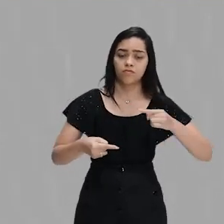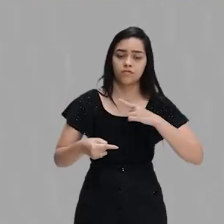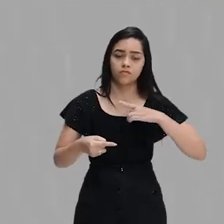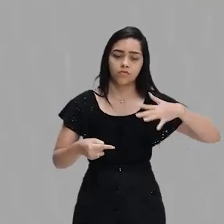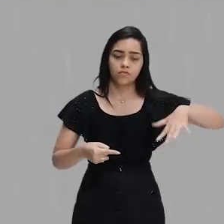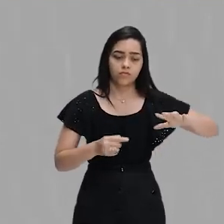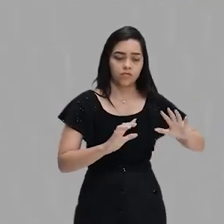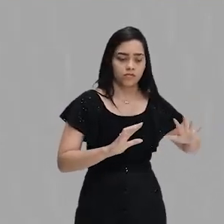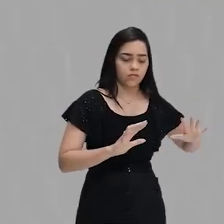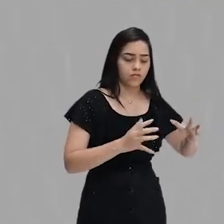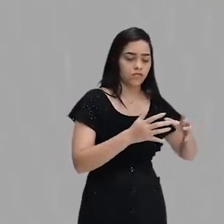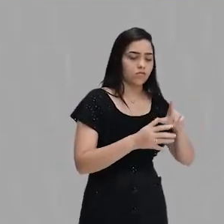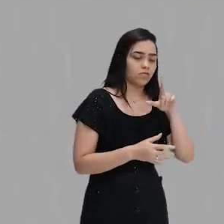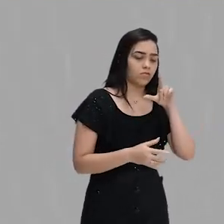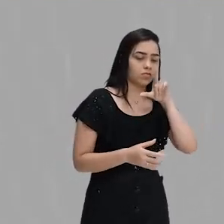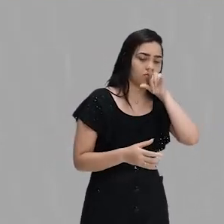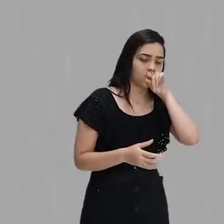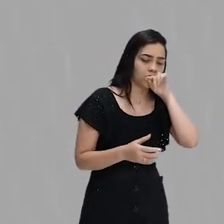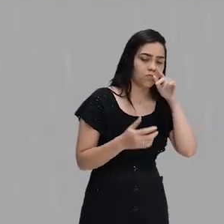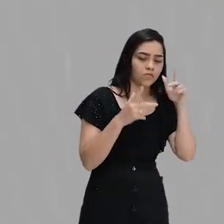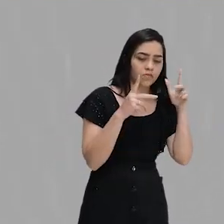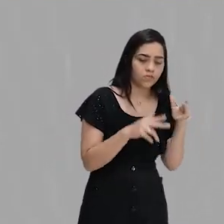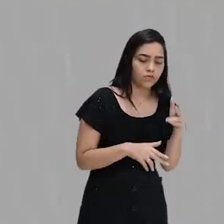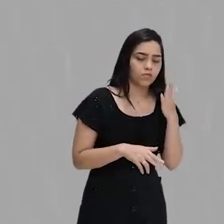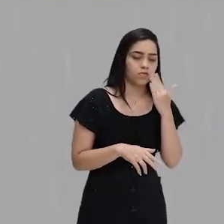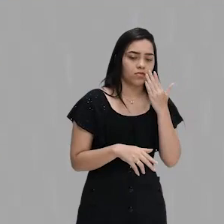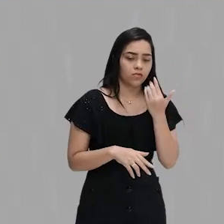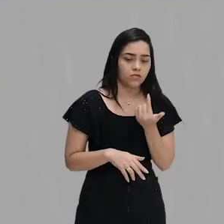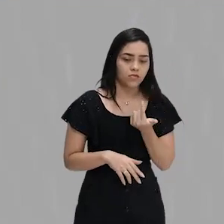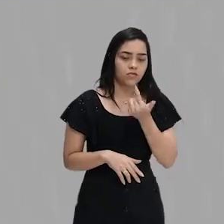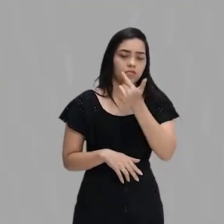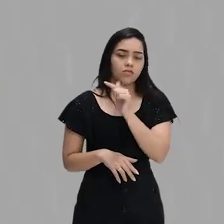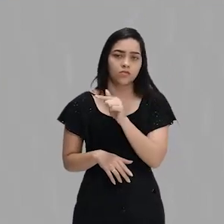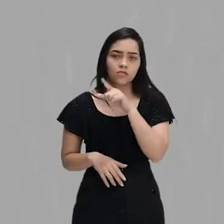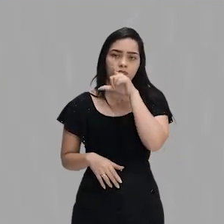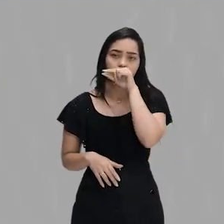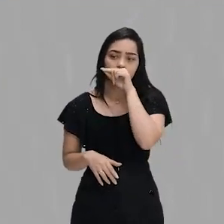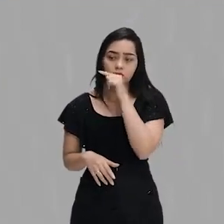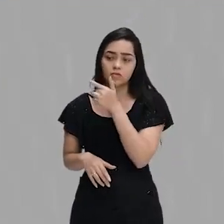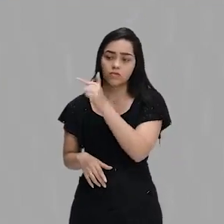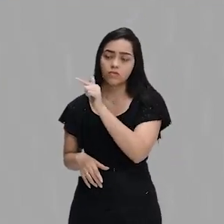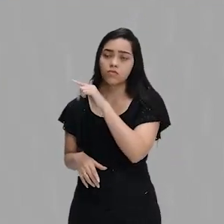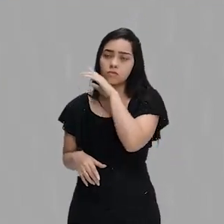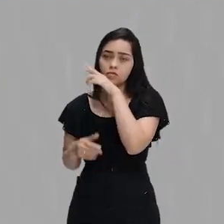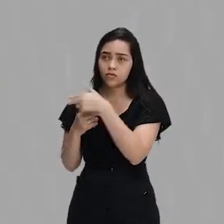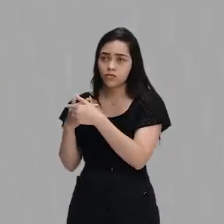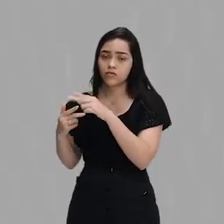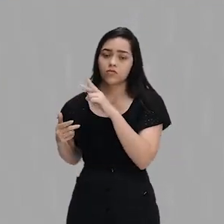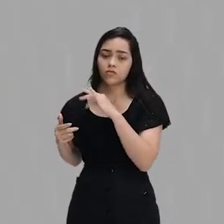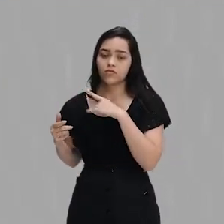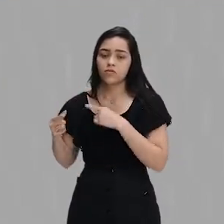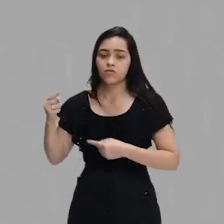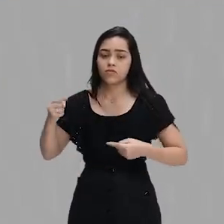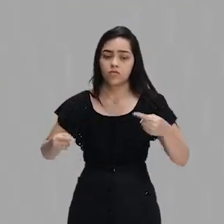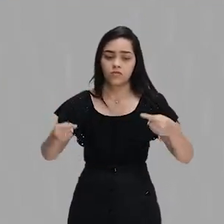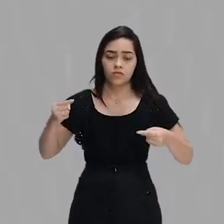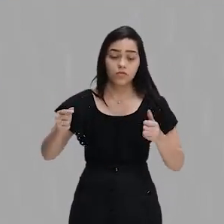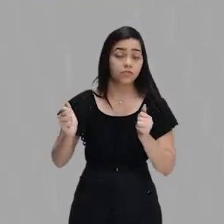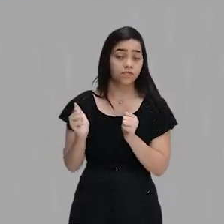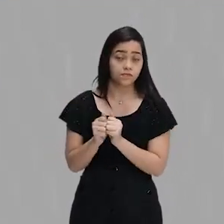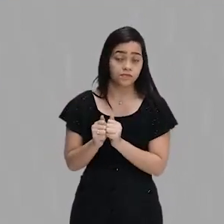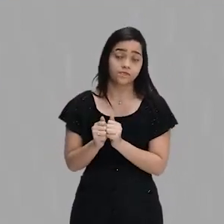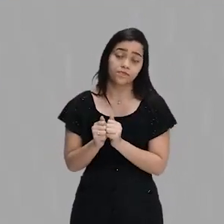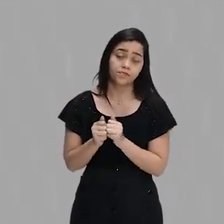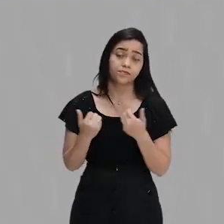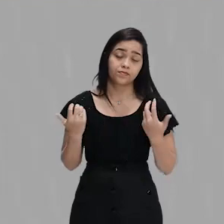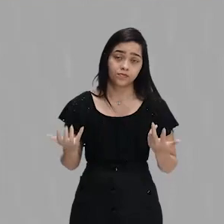grupo de aves que se alimentam do mesmo tipo de alimento de outras aves, de outras espécies, elas vão competir com essas outras